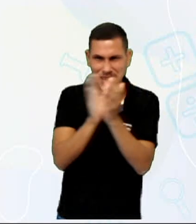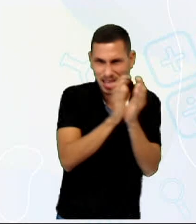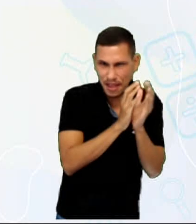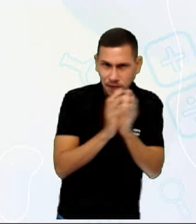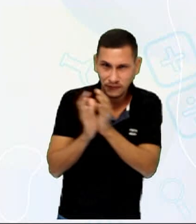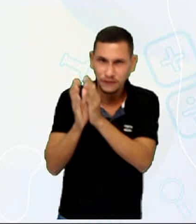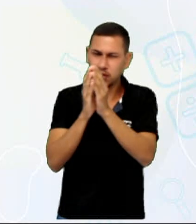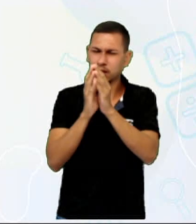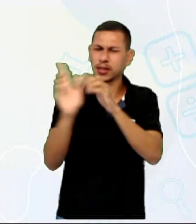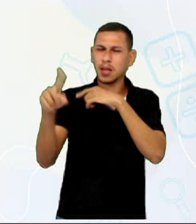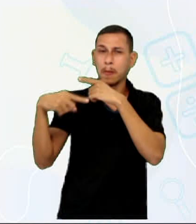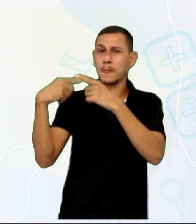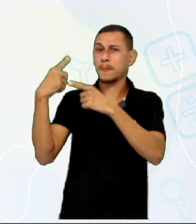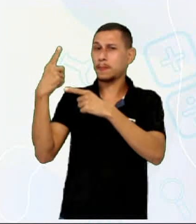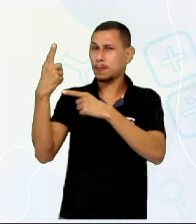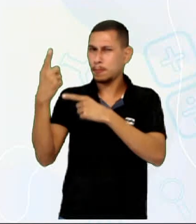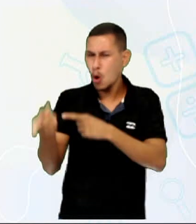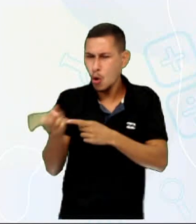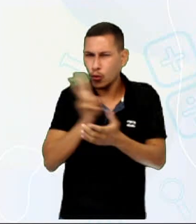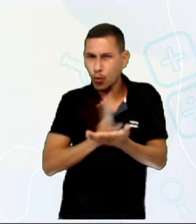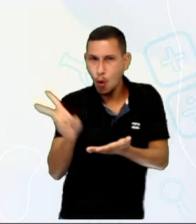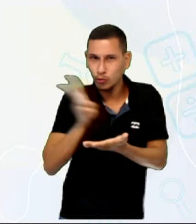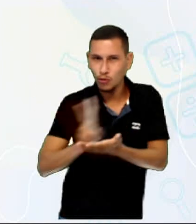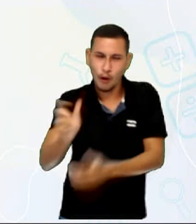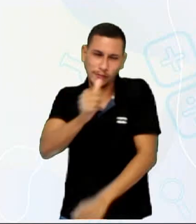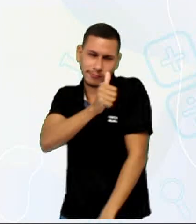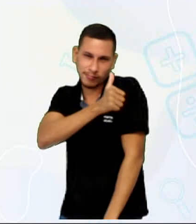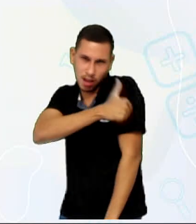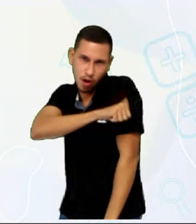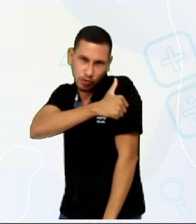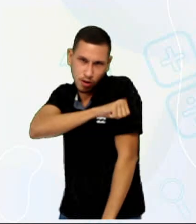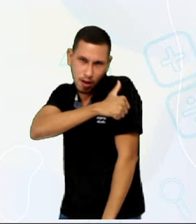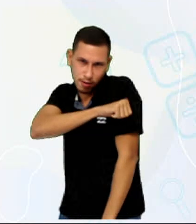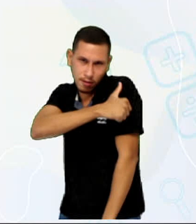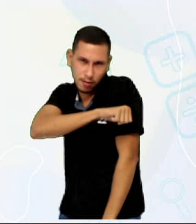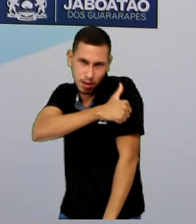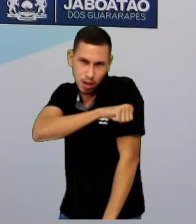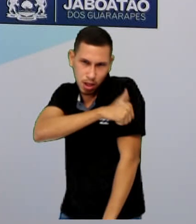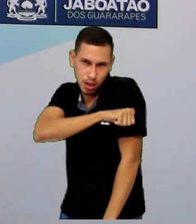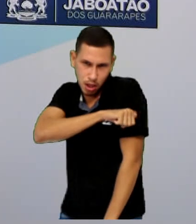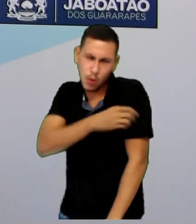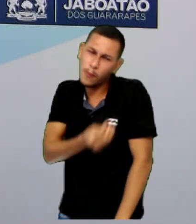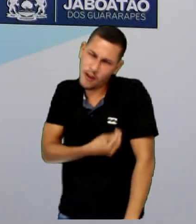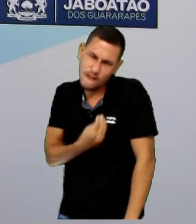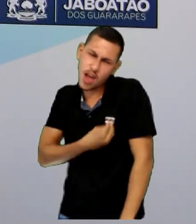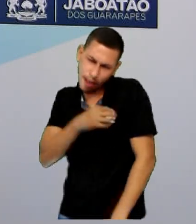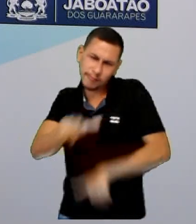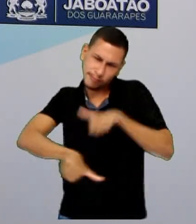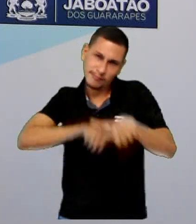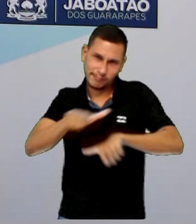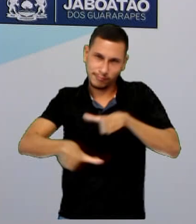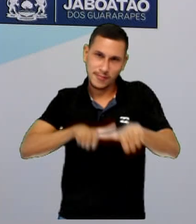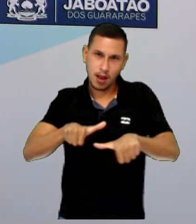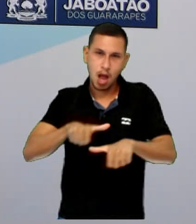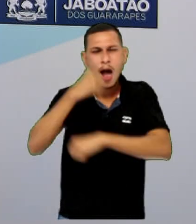logo em seguida ele segue para o Rio de Janeiro para tentar a vida. Em